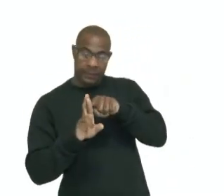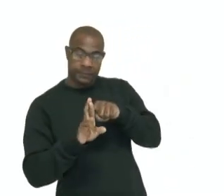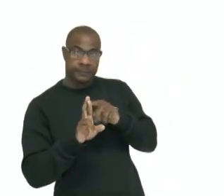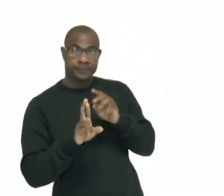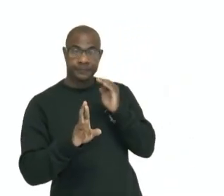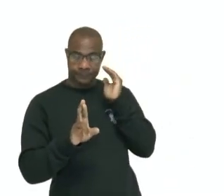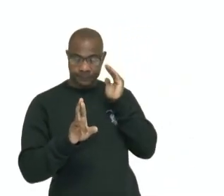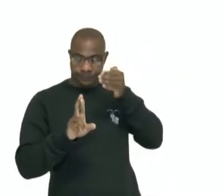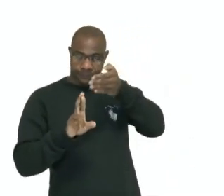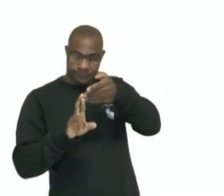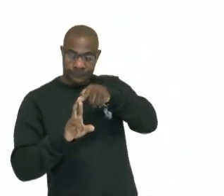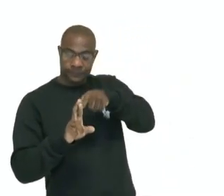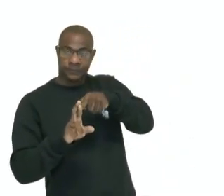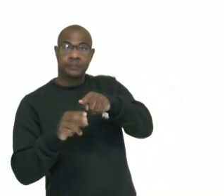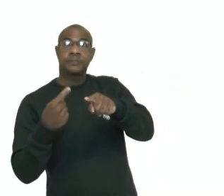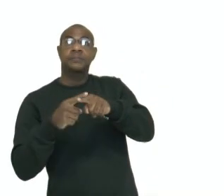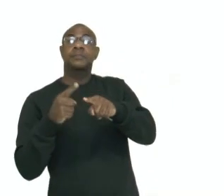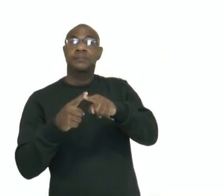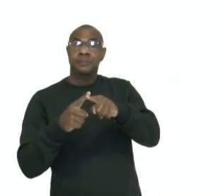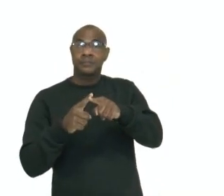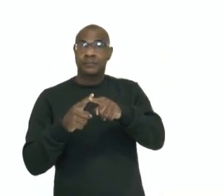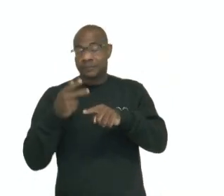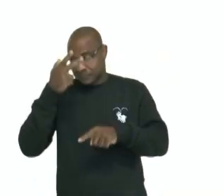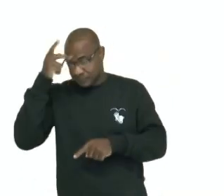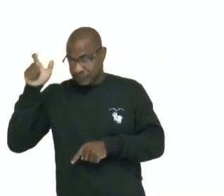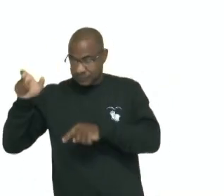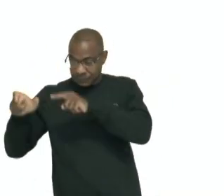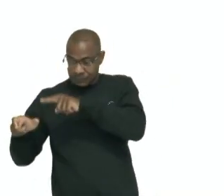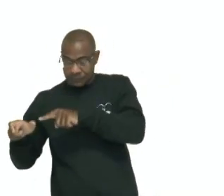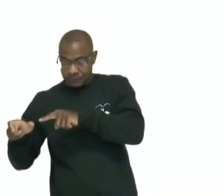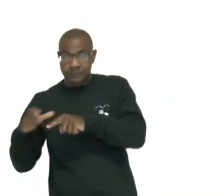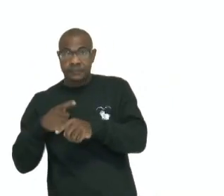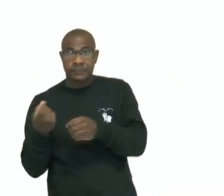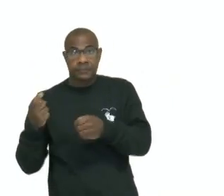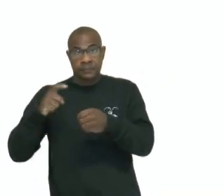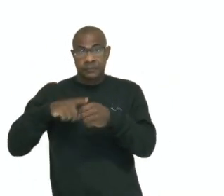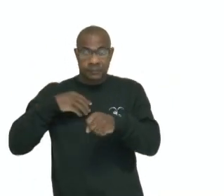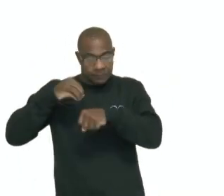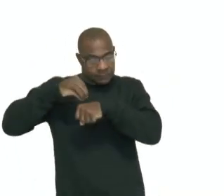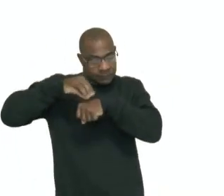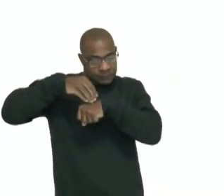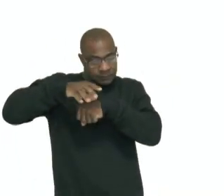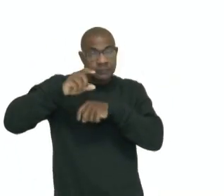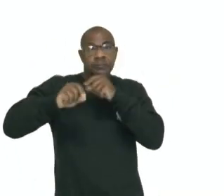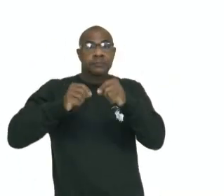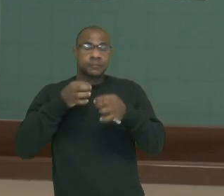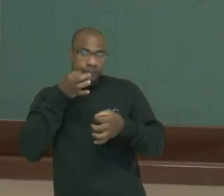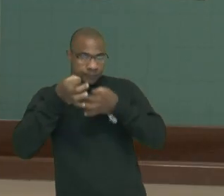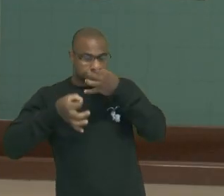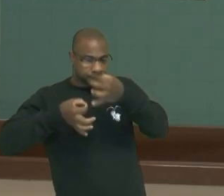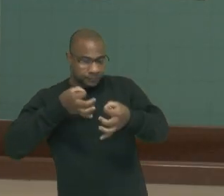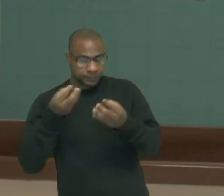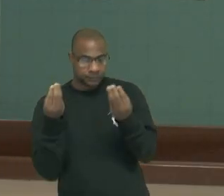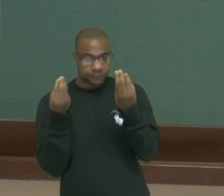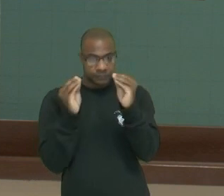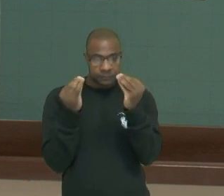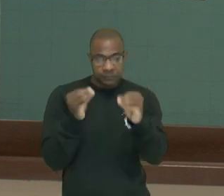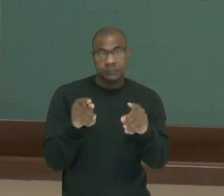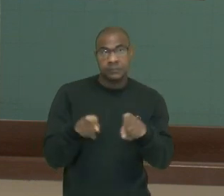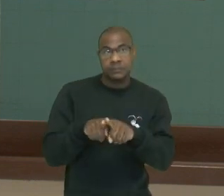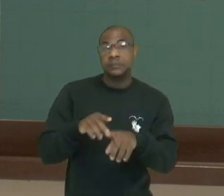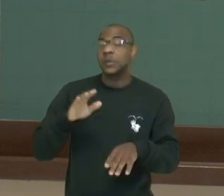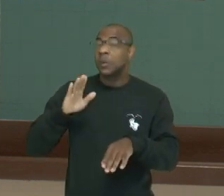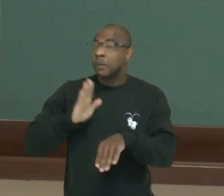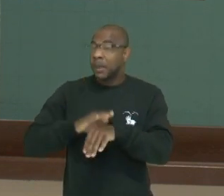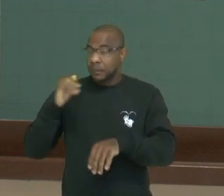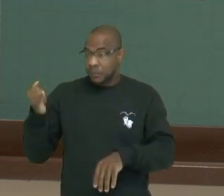pois nelas o entrevistado retoma a tese e apresenta argumentos. Isso mesmo. O mais importante é a